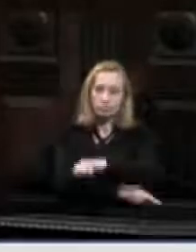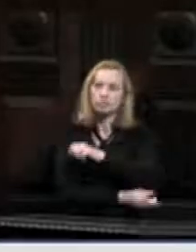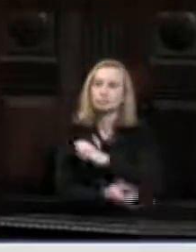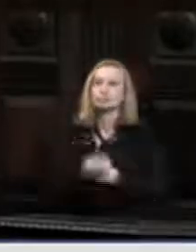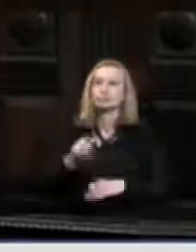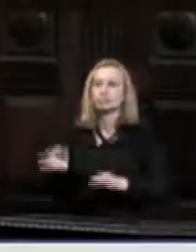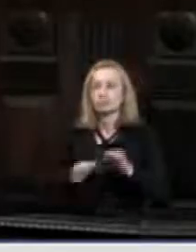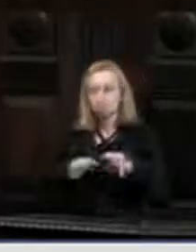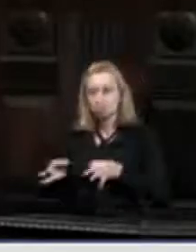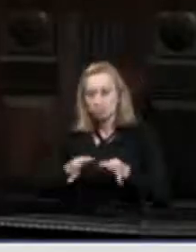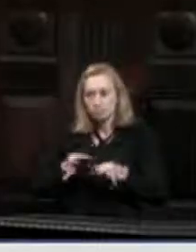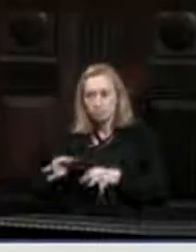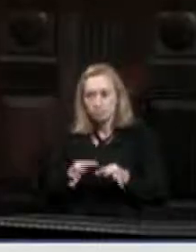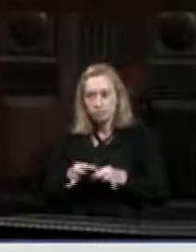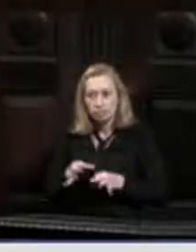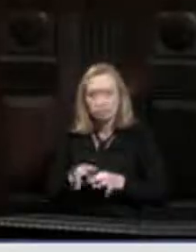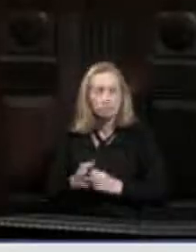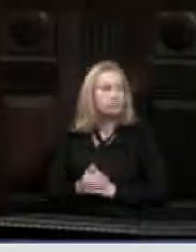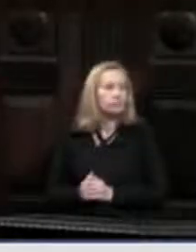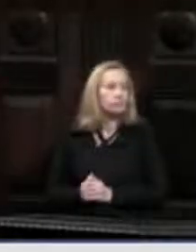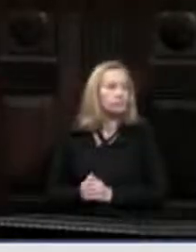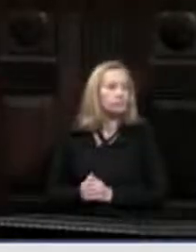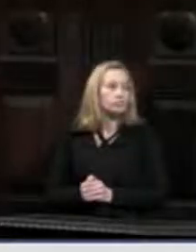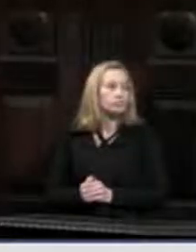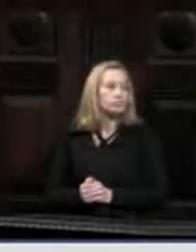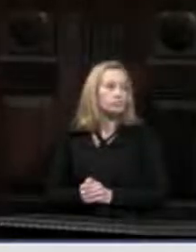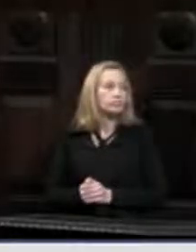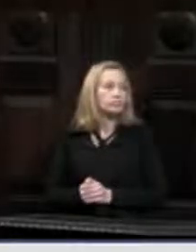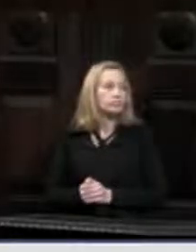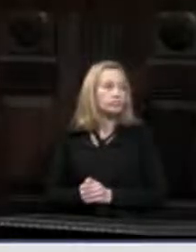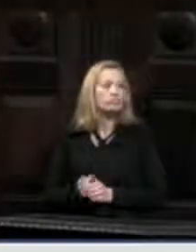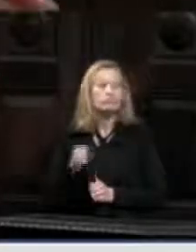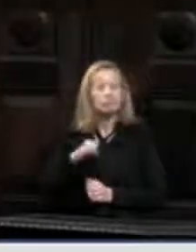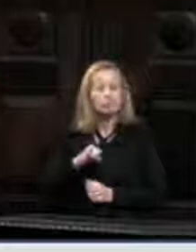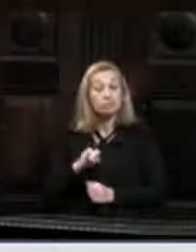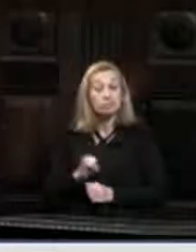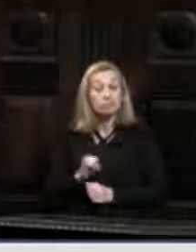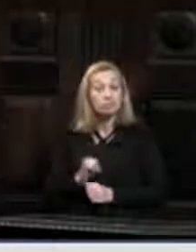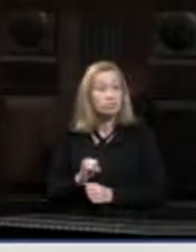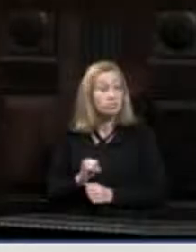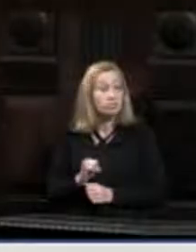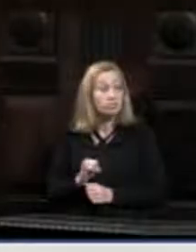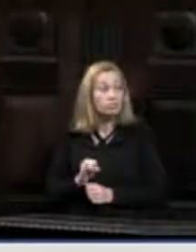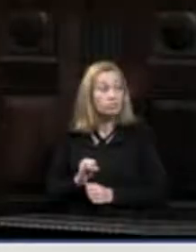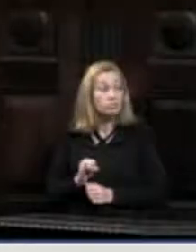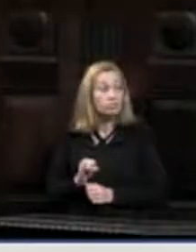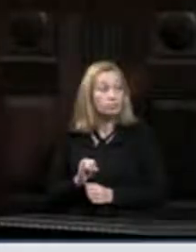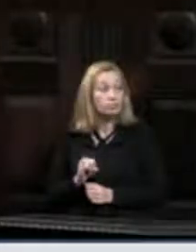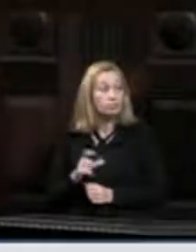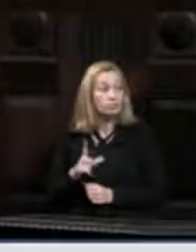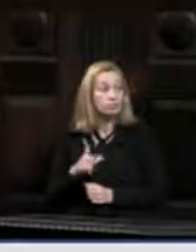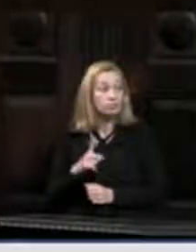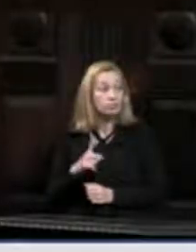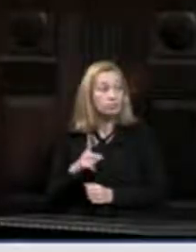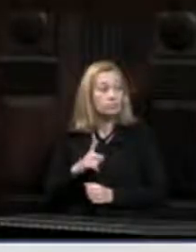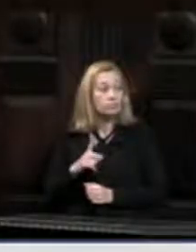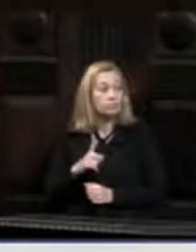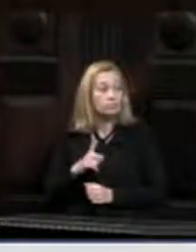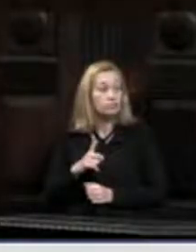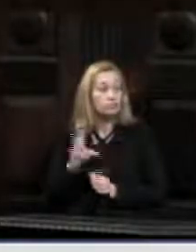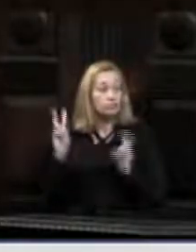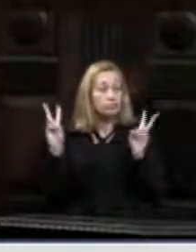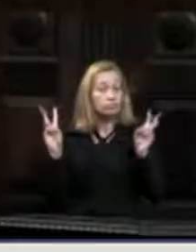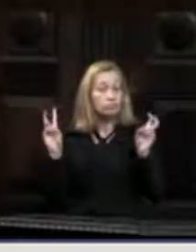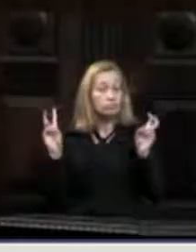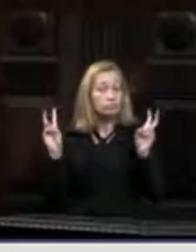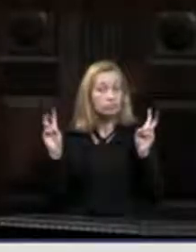projeto. Porque se há uma questão, um órgão, vamos chamar assim, do Estado,